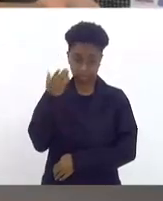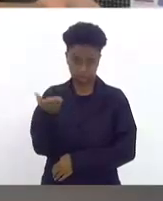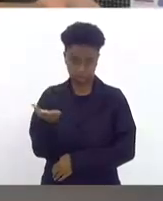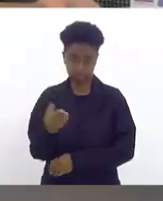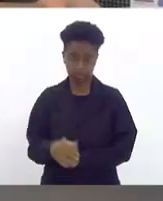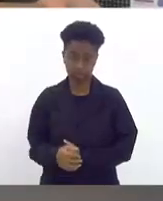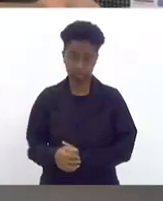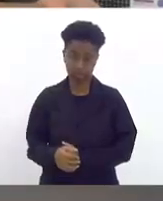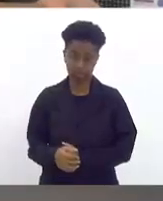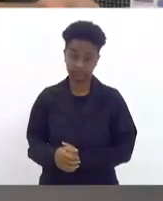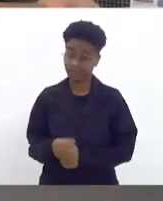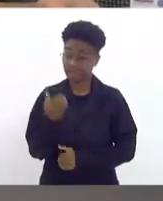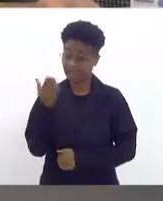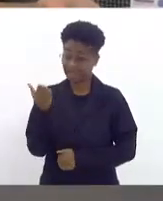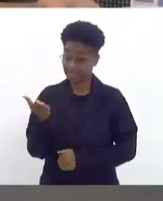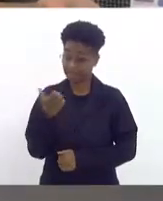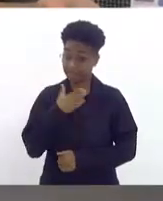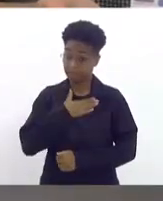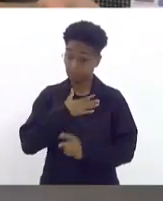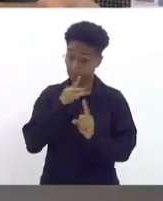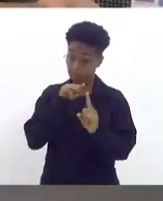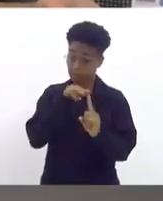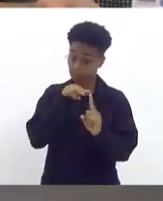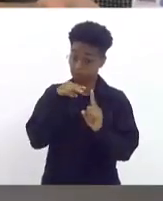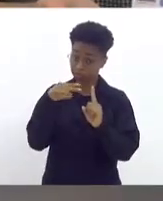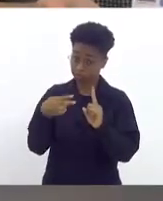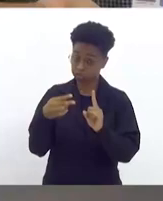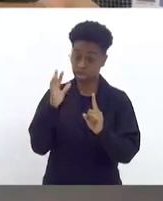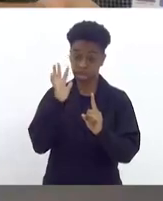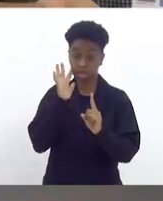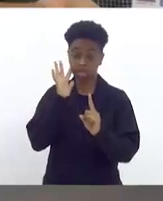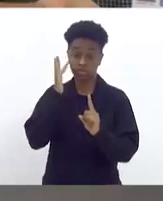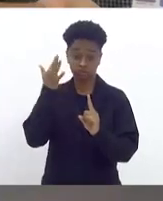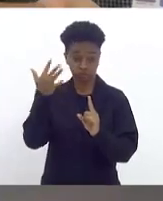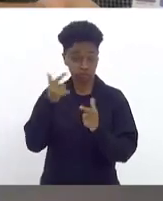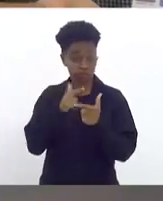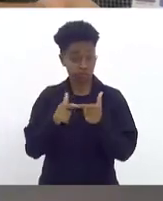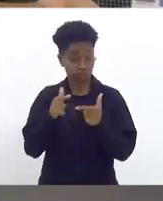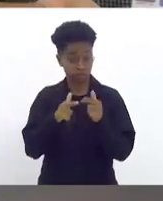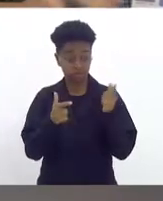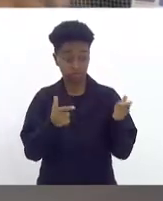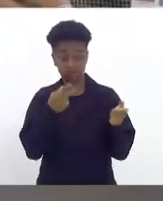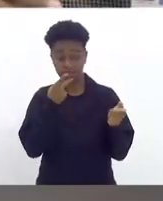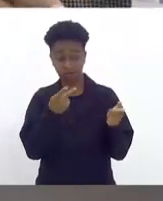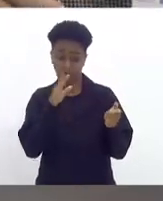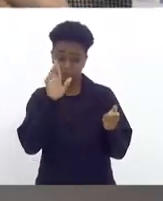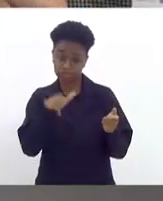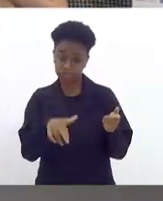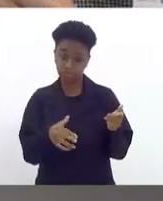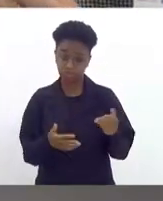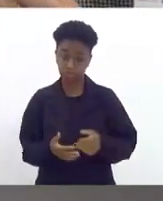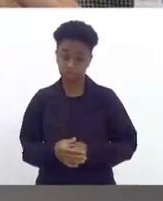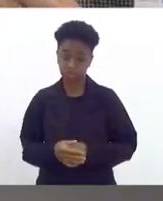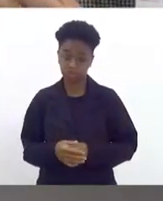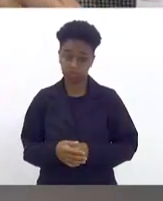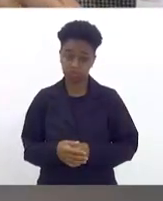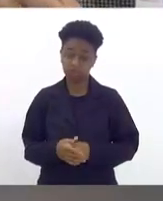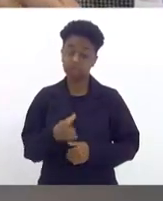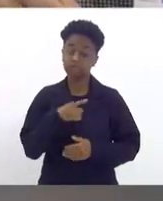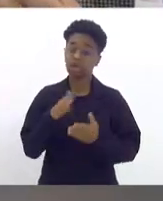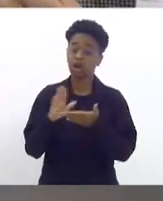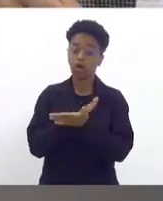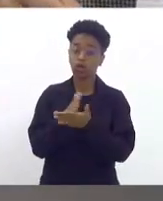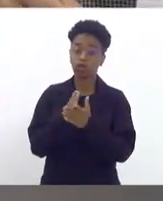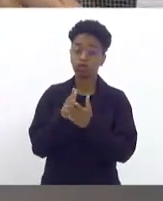ela no meu modo de ver chama essa questão que o Dr Sérgio falou com toda razão tem muitos